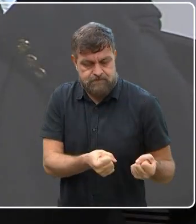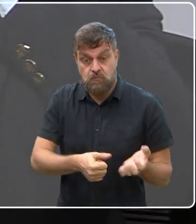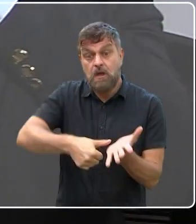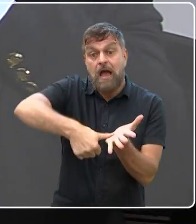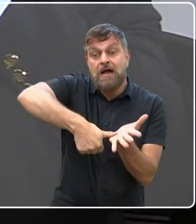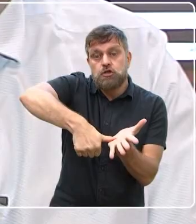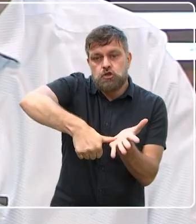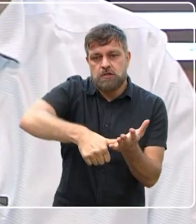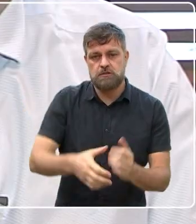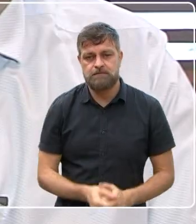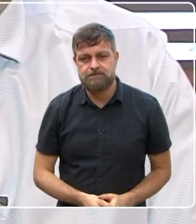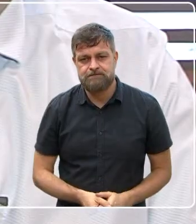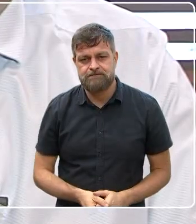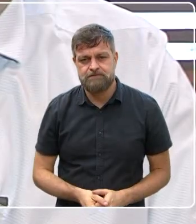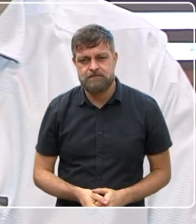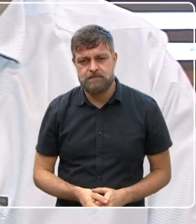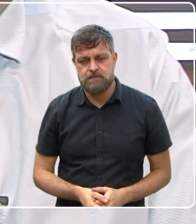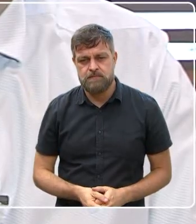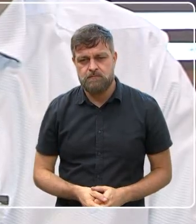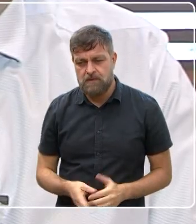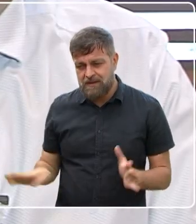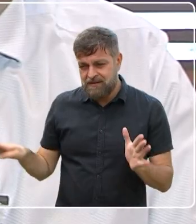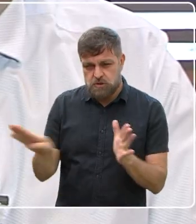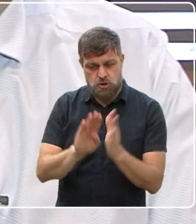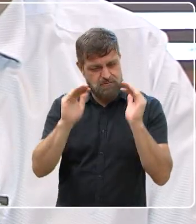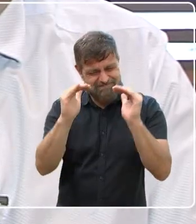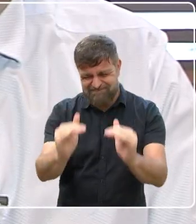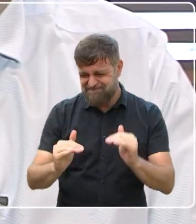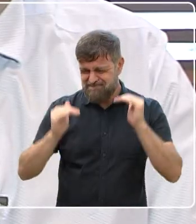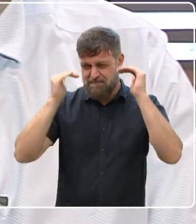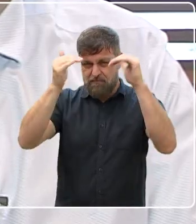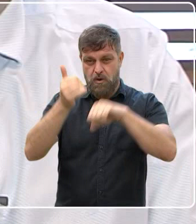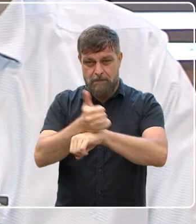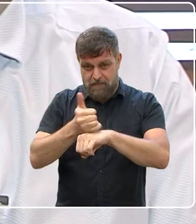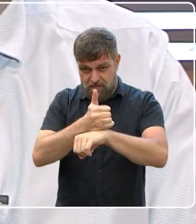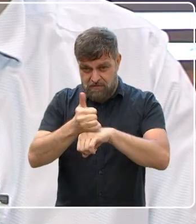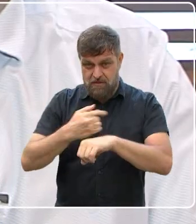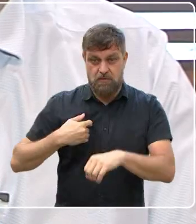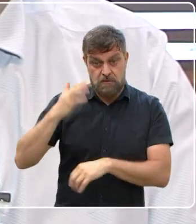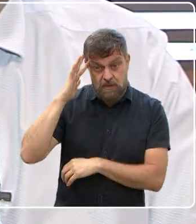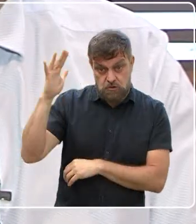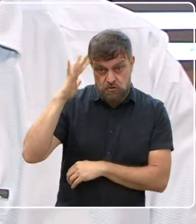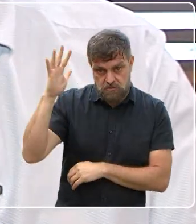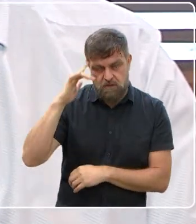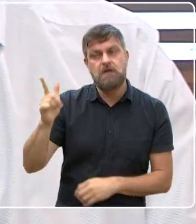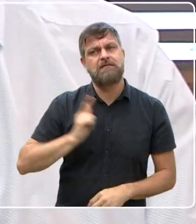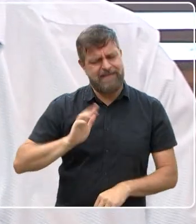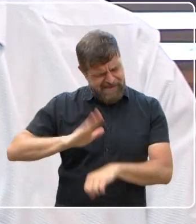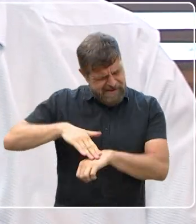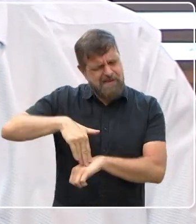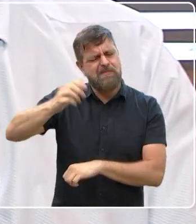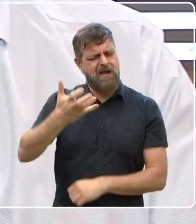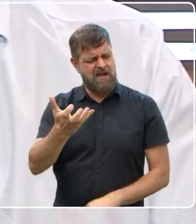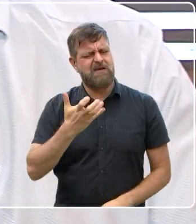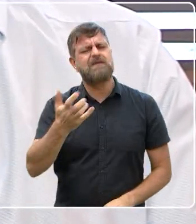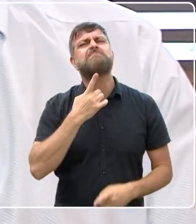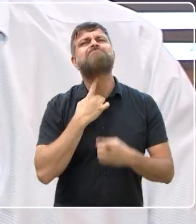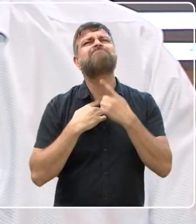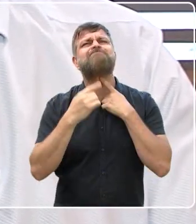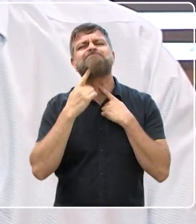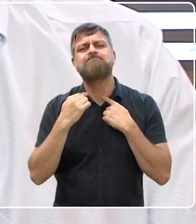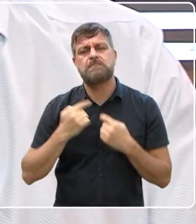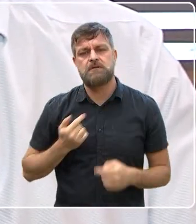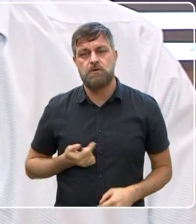de sócio. Você chegou no ponto mais alto da sua carreira ou tem mais sonho por aí? Não, tem muita coisa. Eu